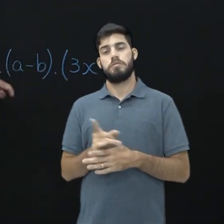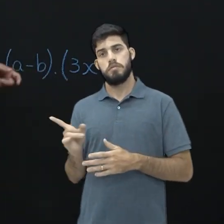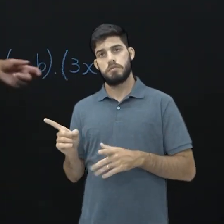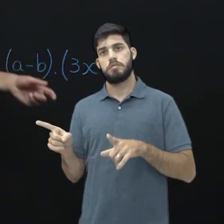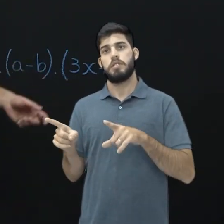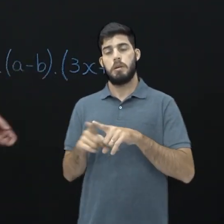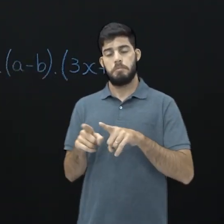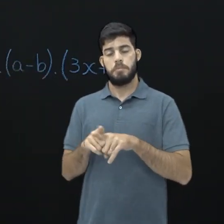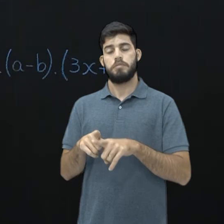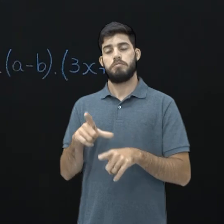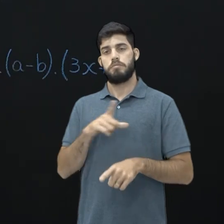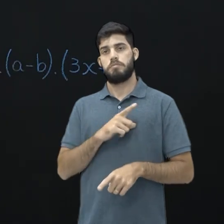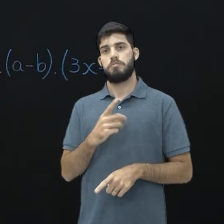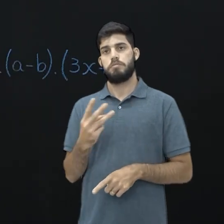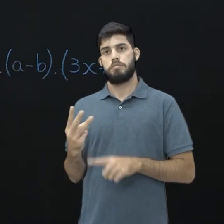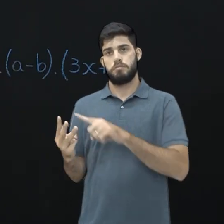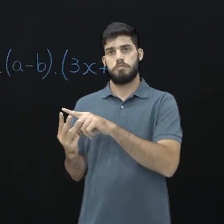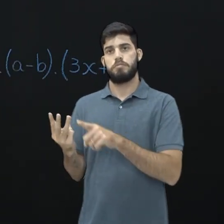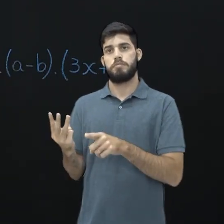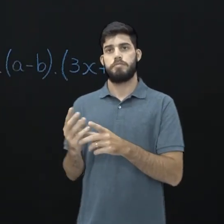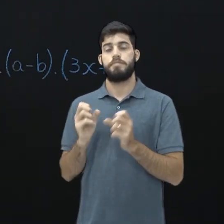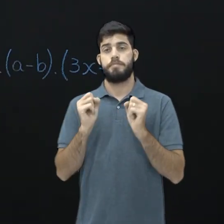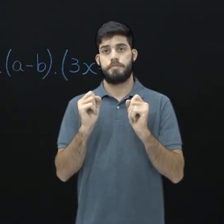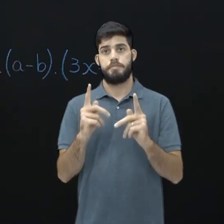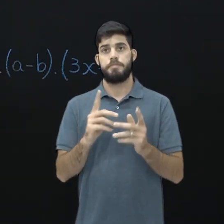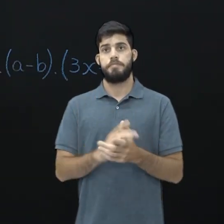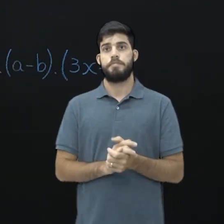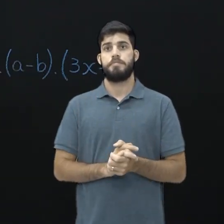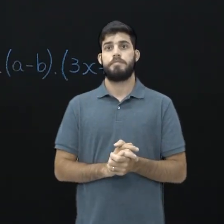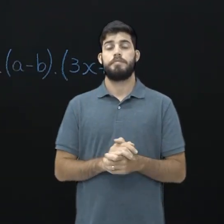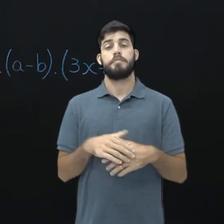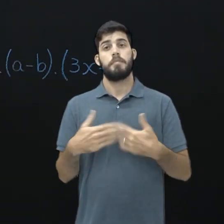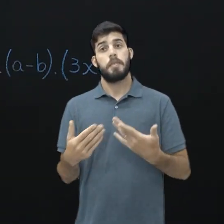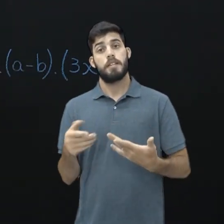exemplo nós também temos 3 fatores, perfeito?